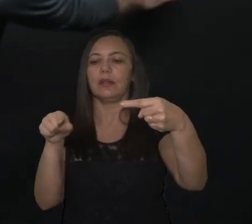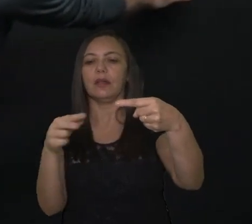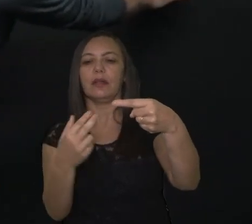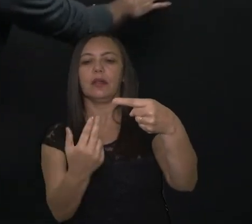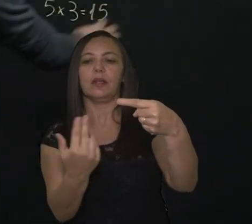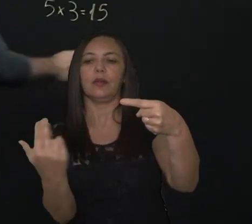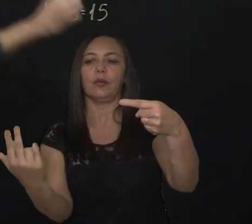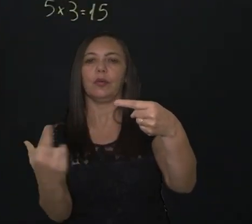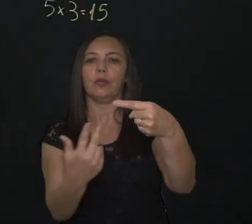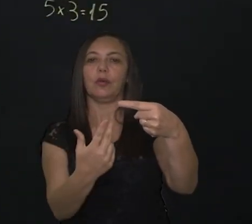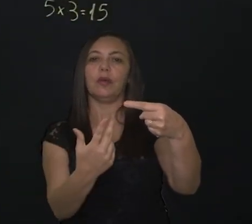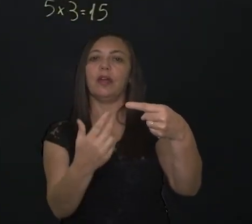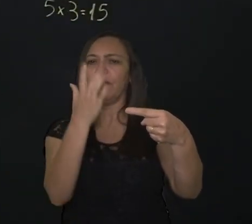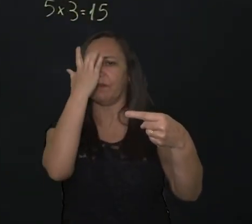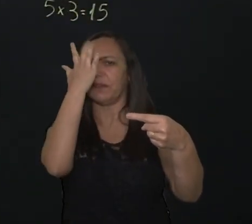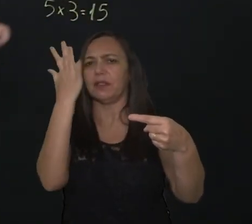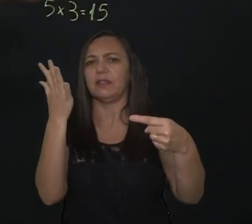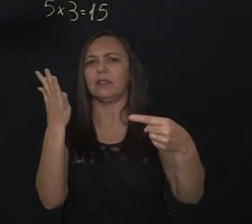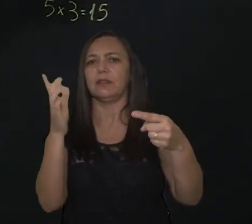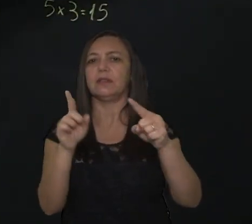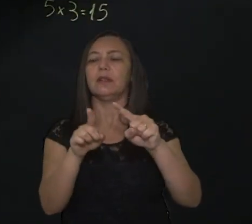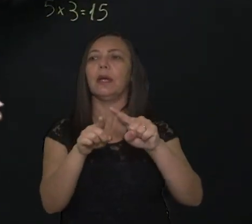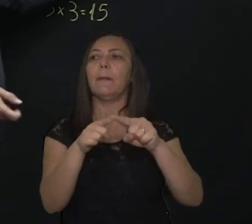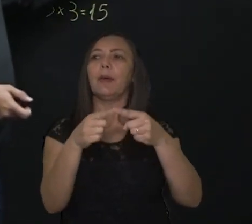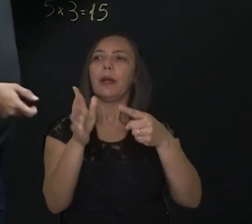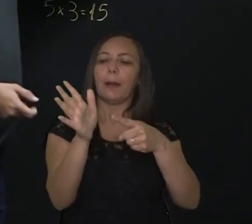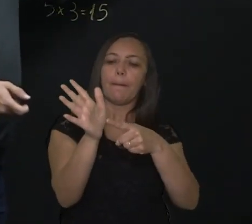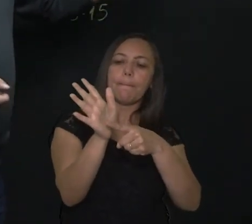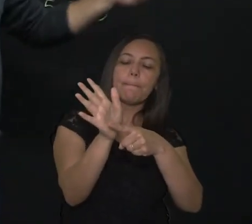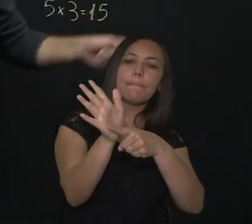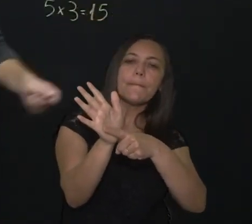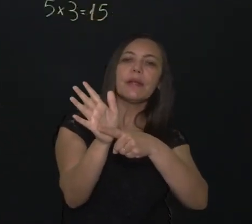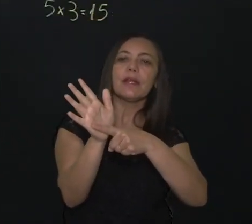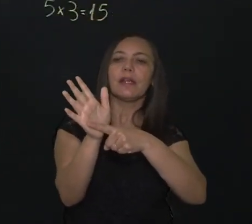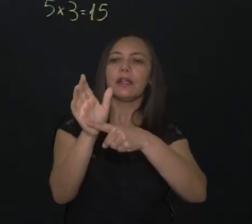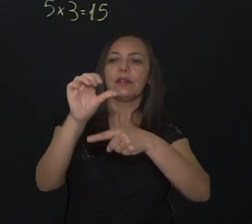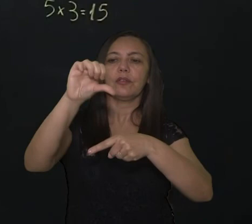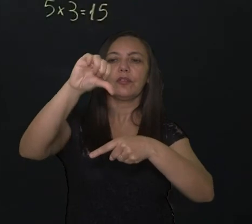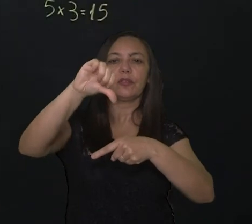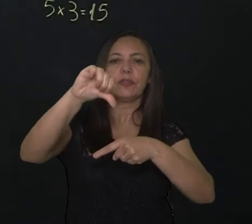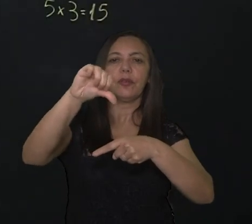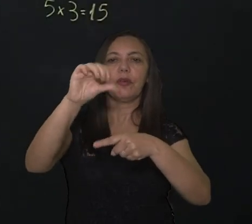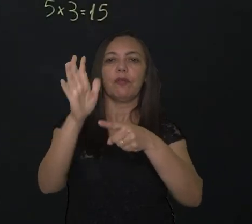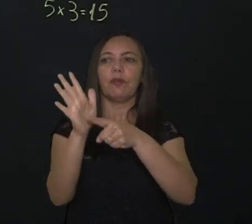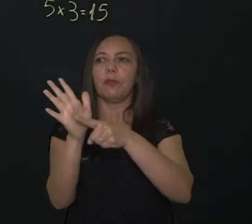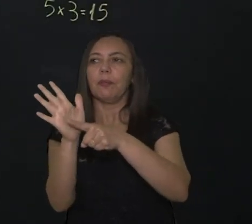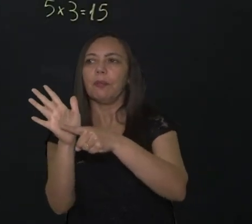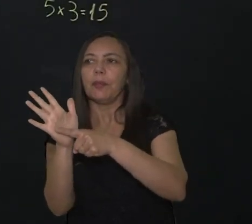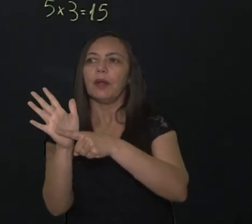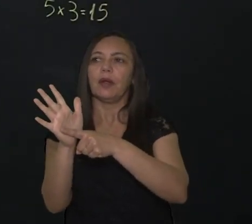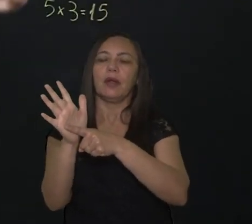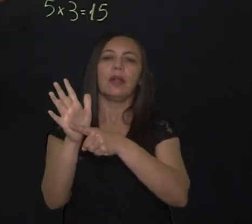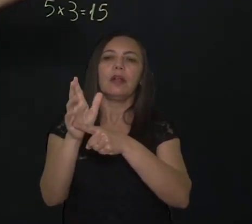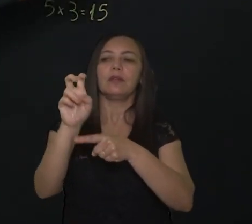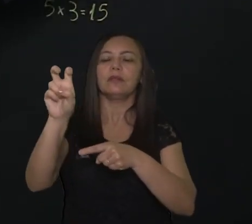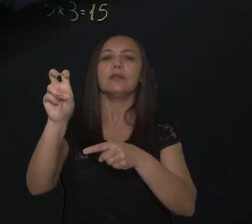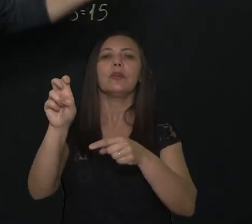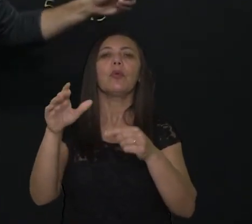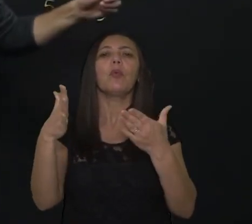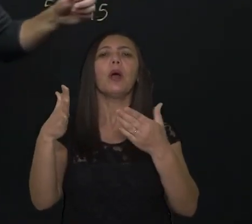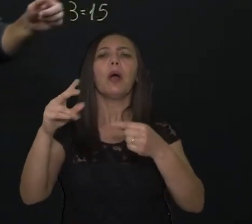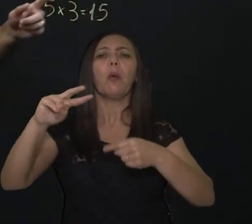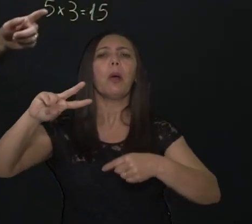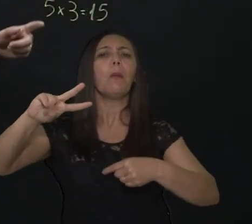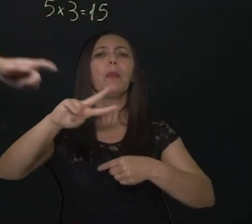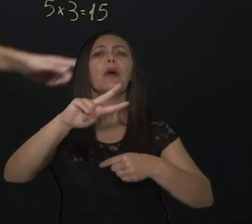denominadores são iguais. Só que entre menos 9 e menos 5, quem é o maior? Aí tu pensas, é o